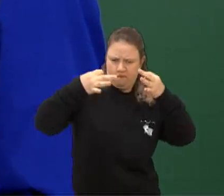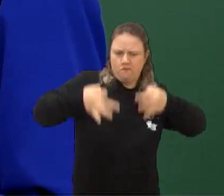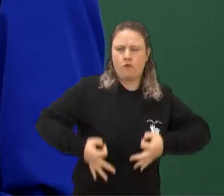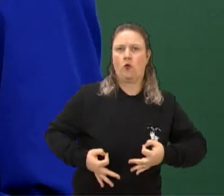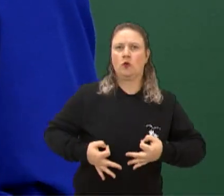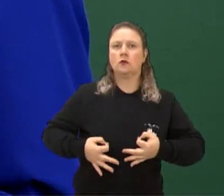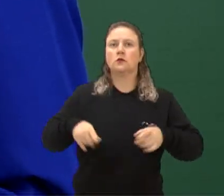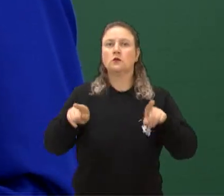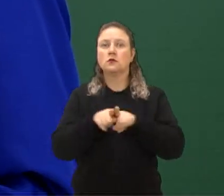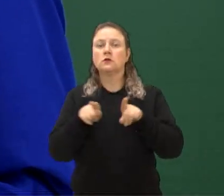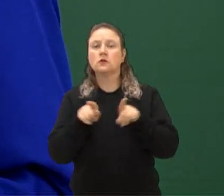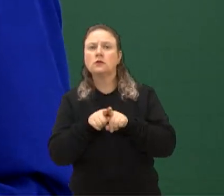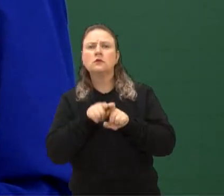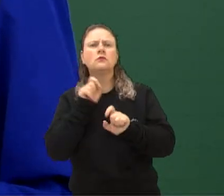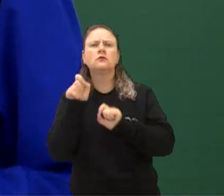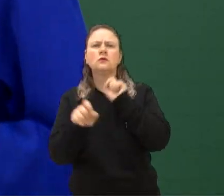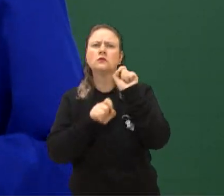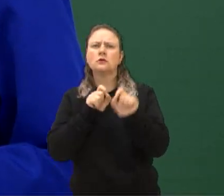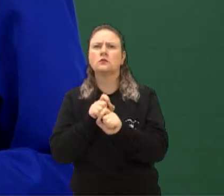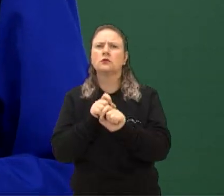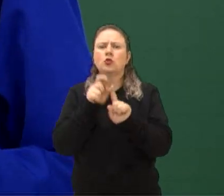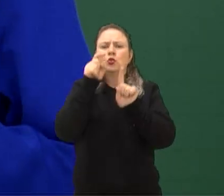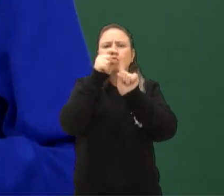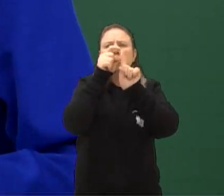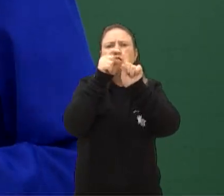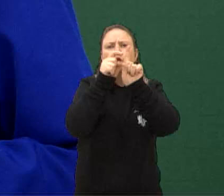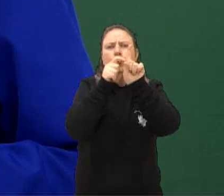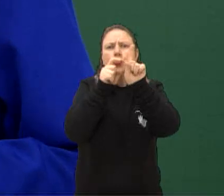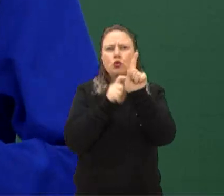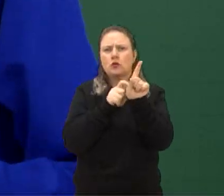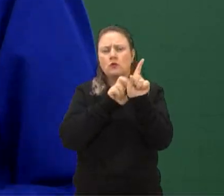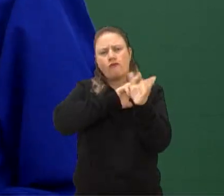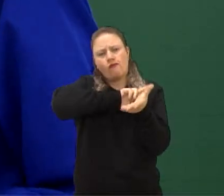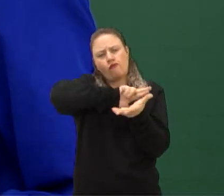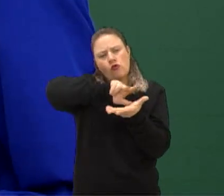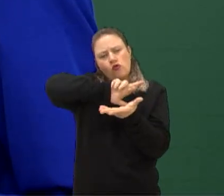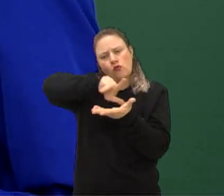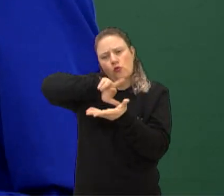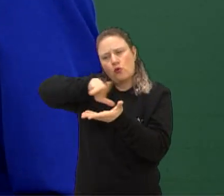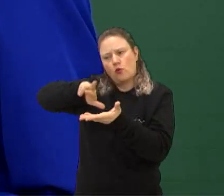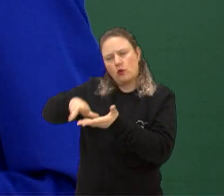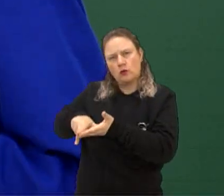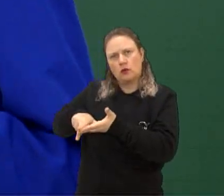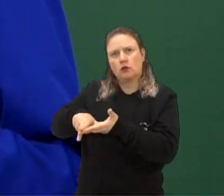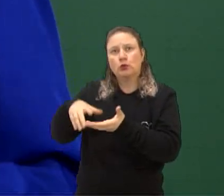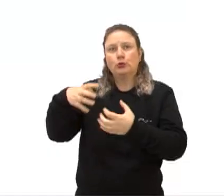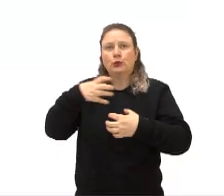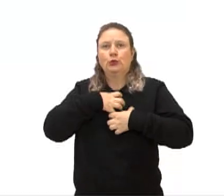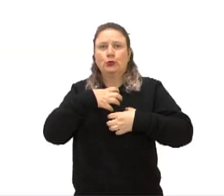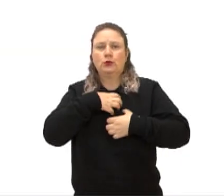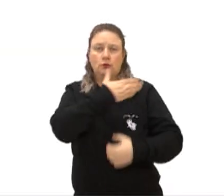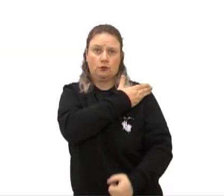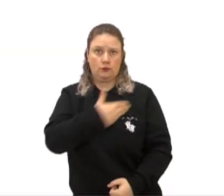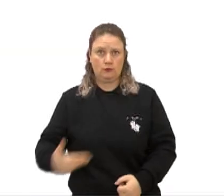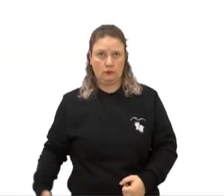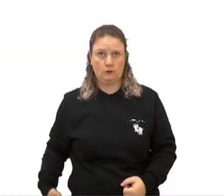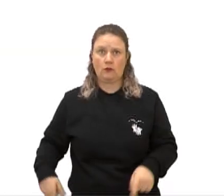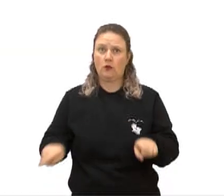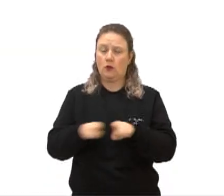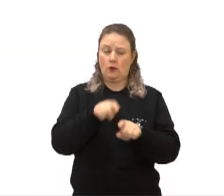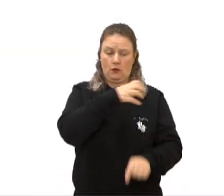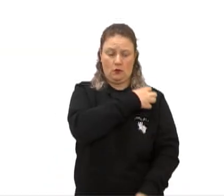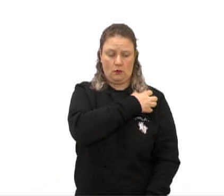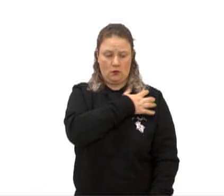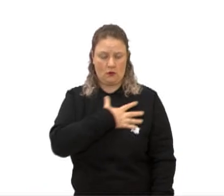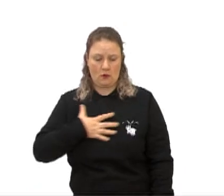uma tipologia, ou seja, os tipos, um estudo dos tipos das formas de governo, onde existem em Aristóteles formas